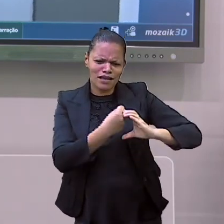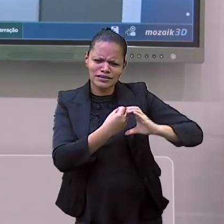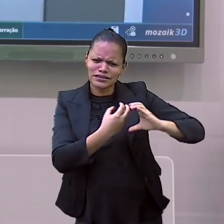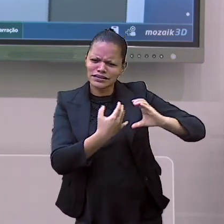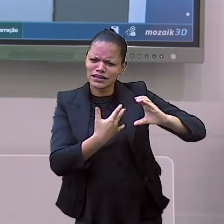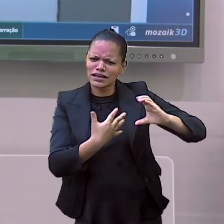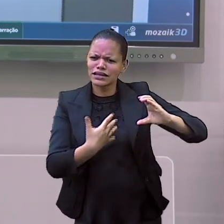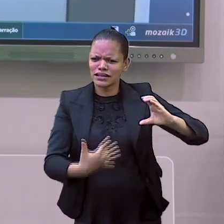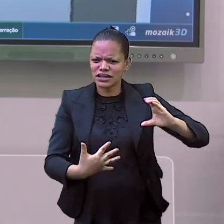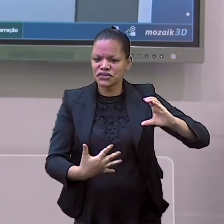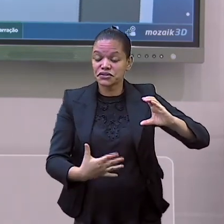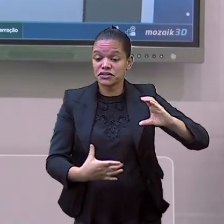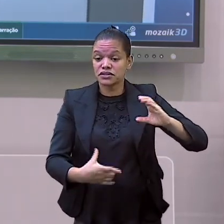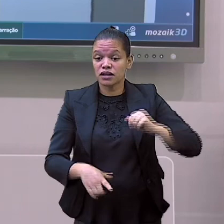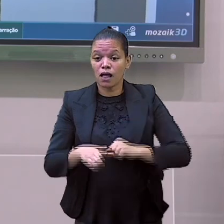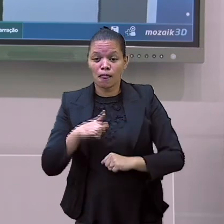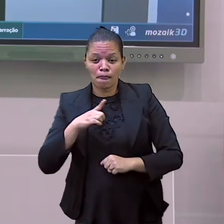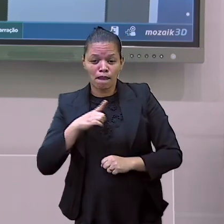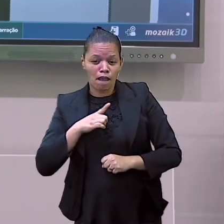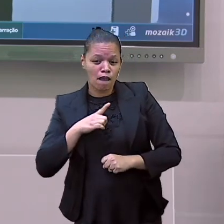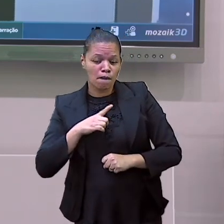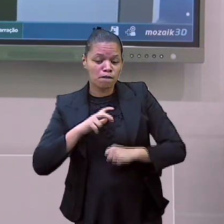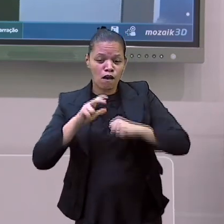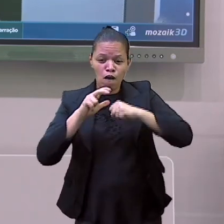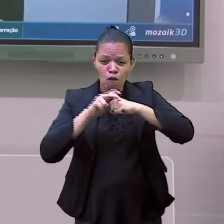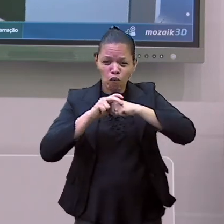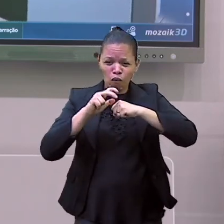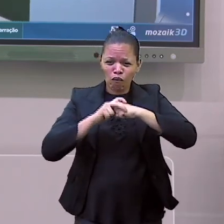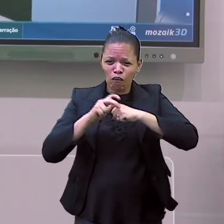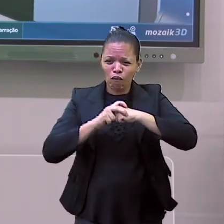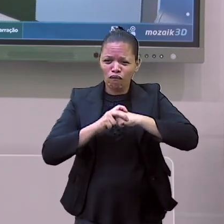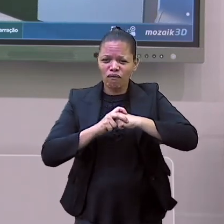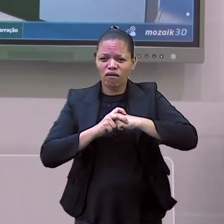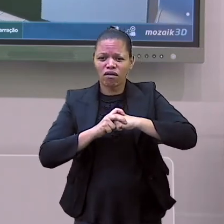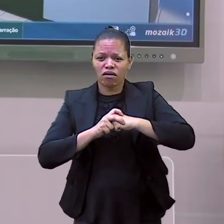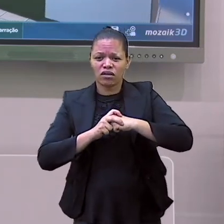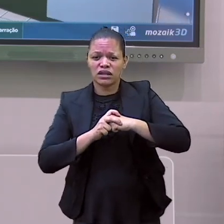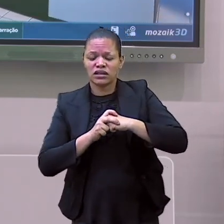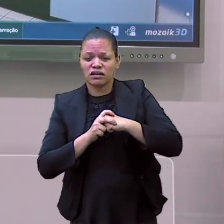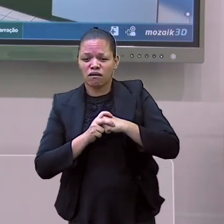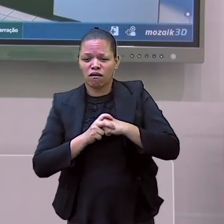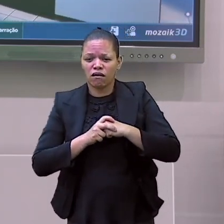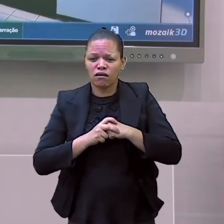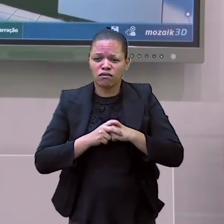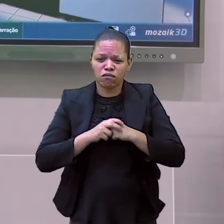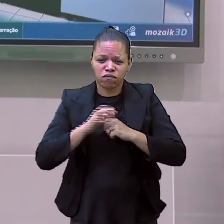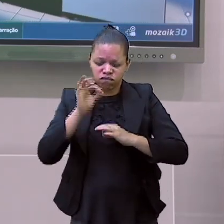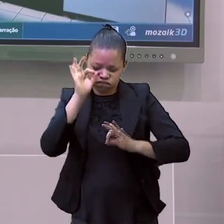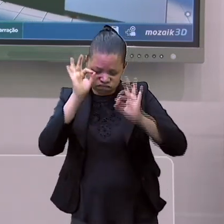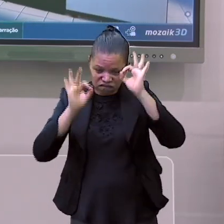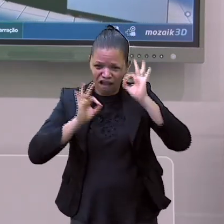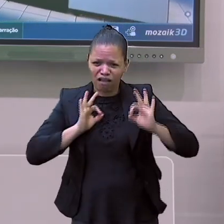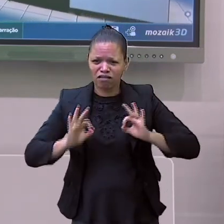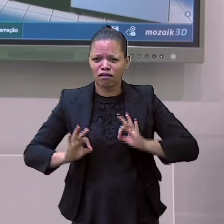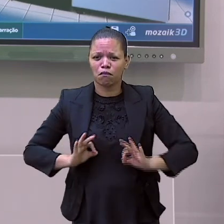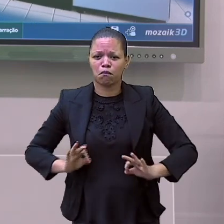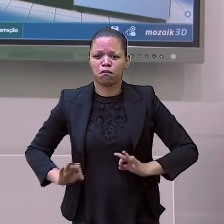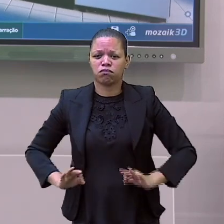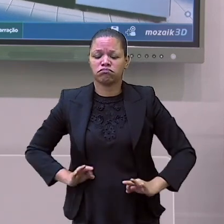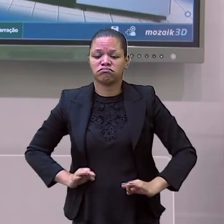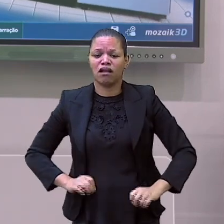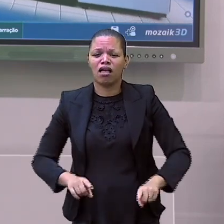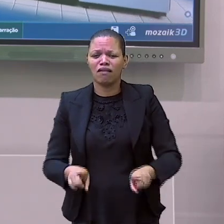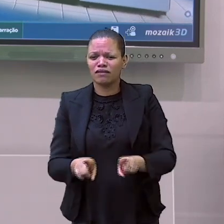da catapora, o vírus da poliomielite, que é o quê? É o vírus da paralisia infantil, que